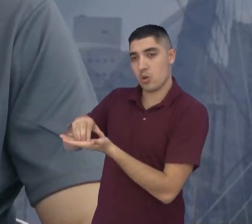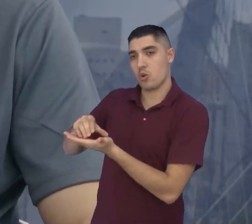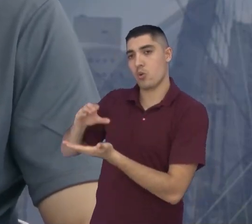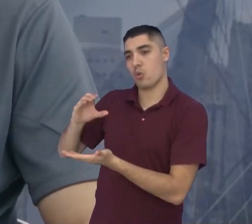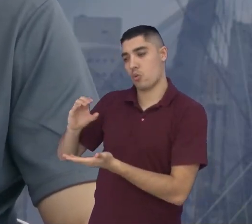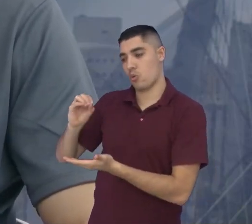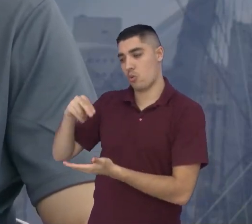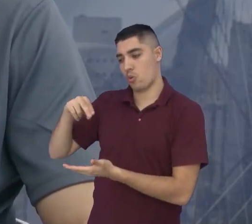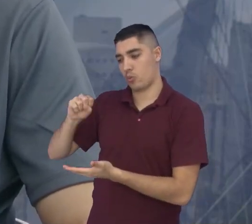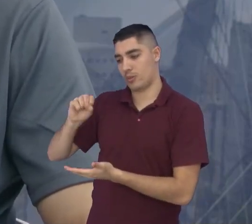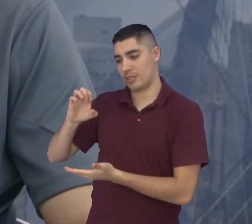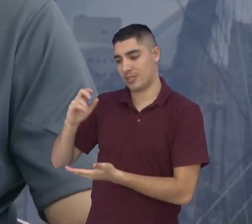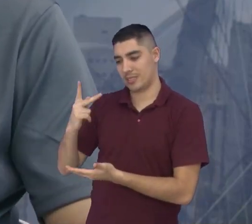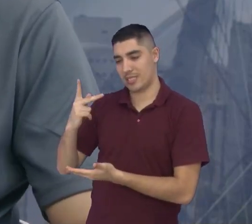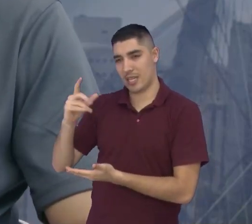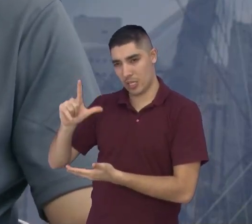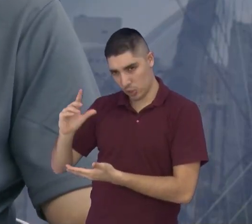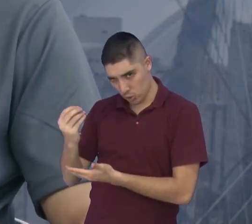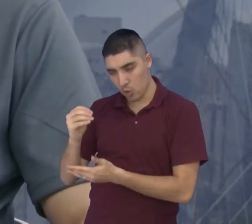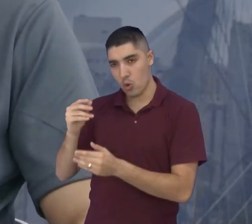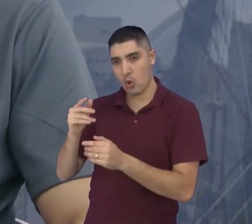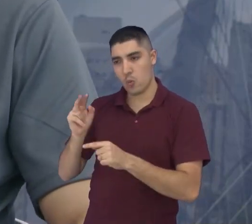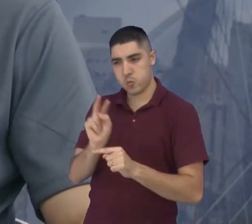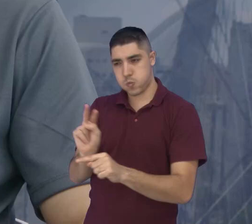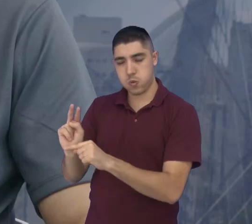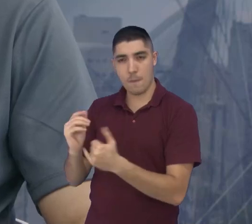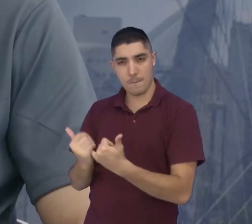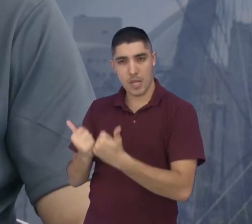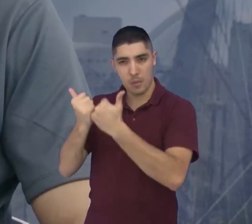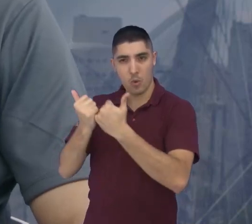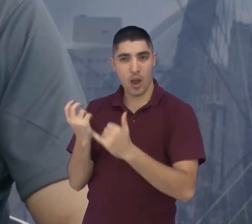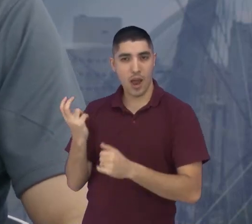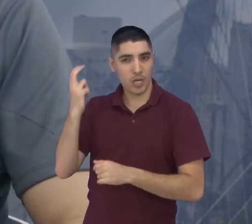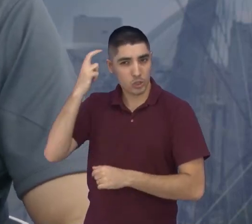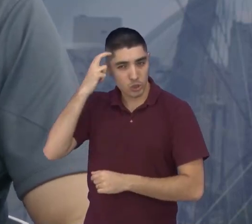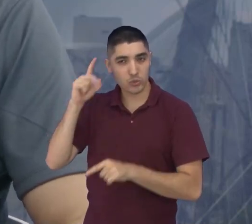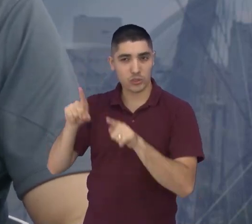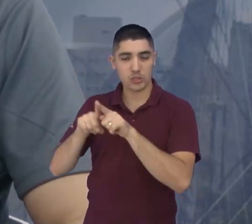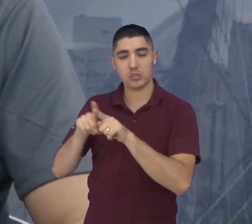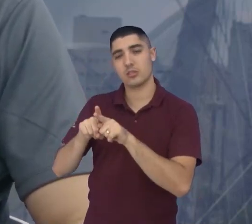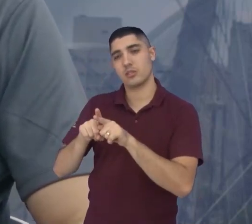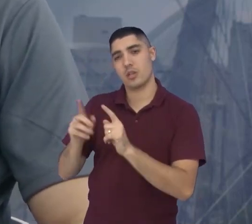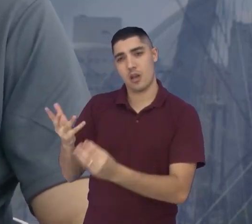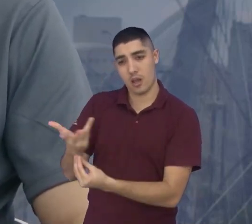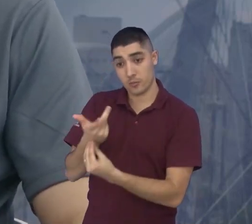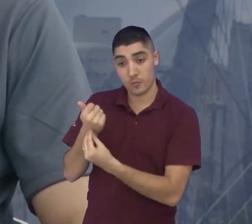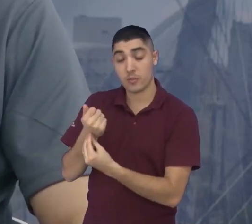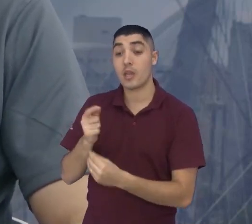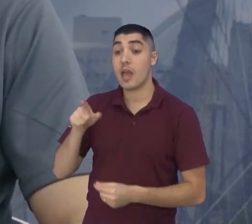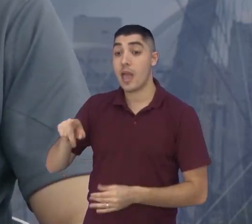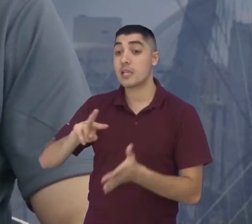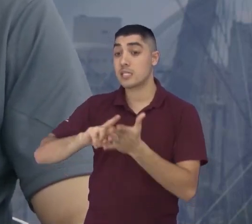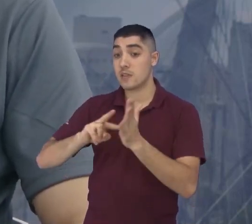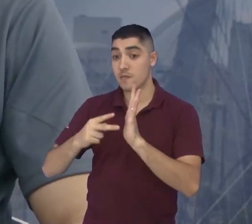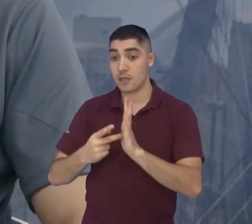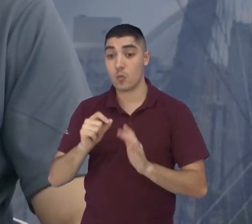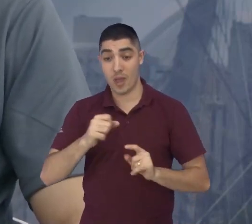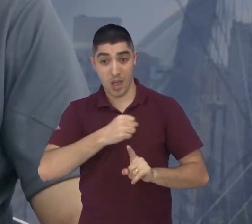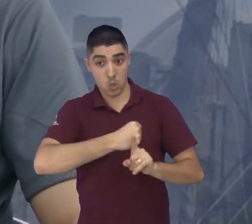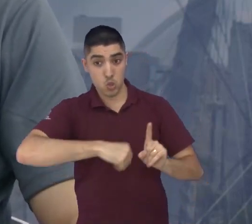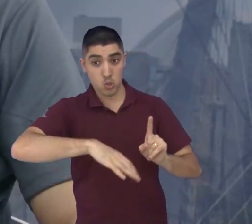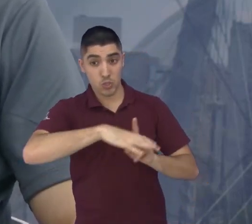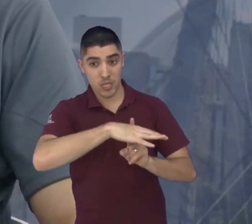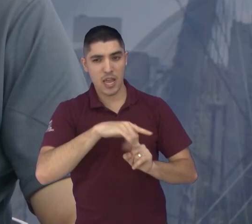Histórico, Artístico e Cultural, se dá justamente como uma resposta da sociedade à